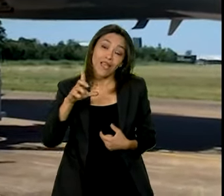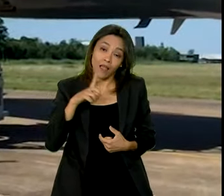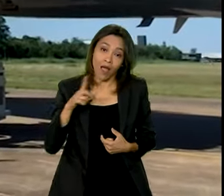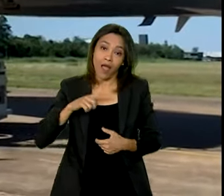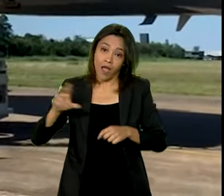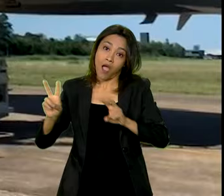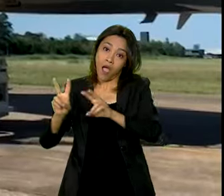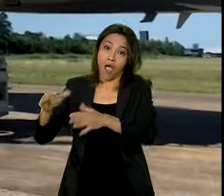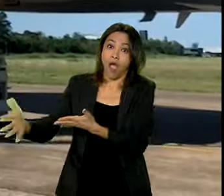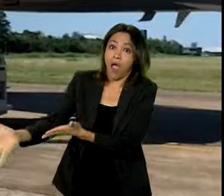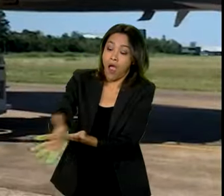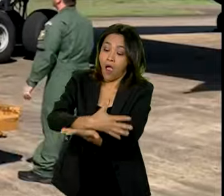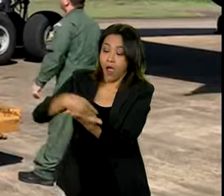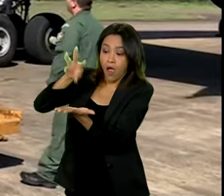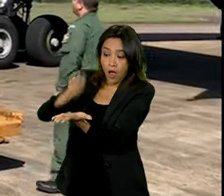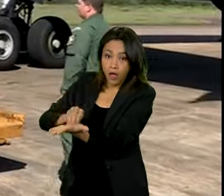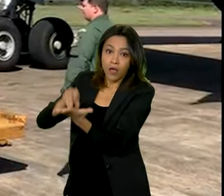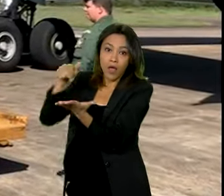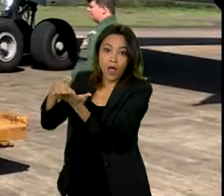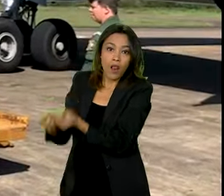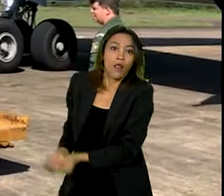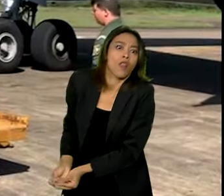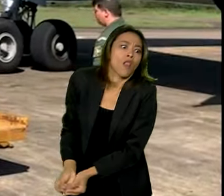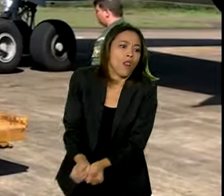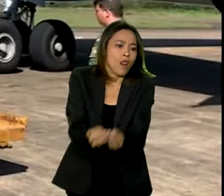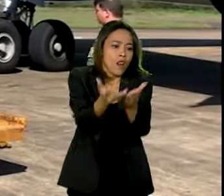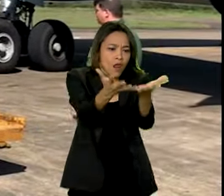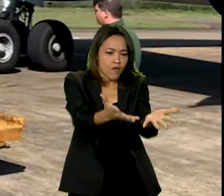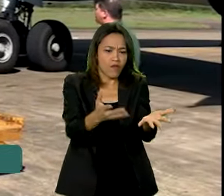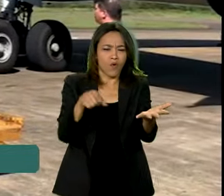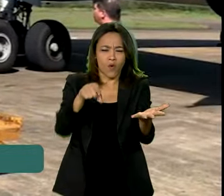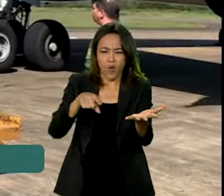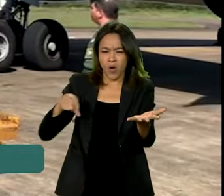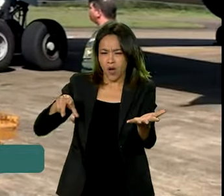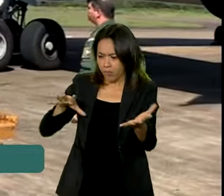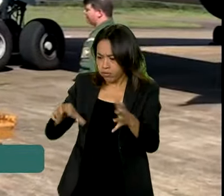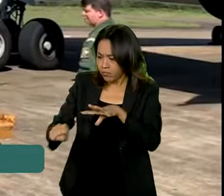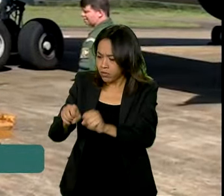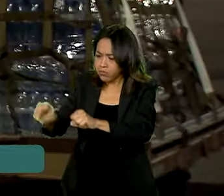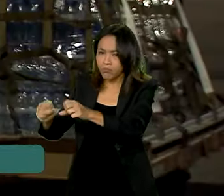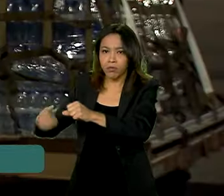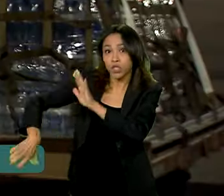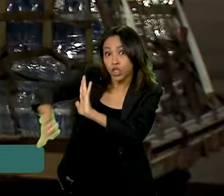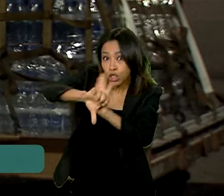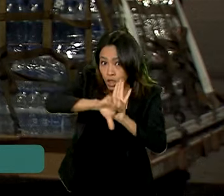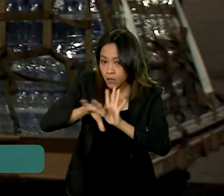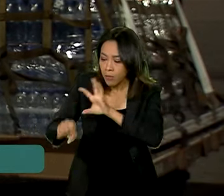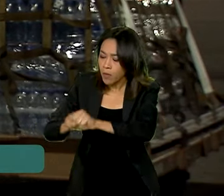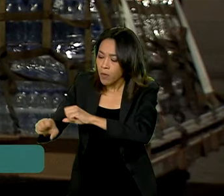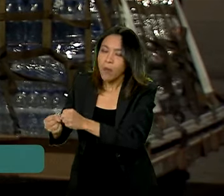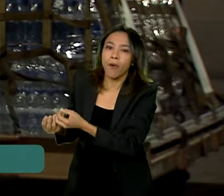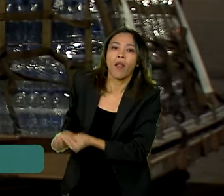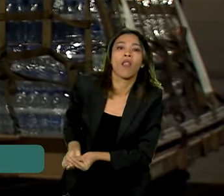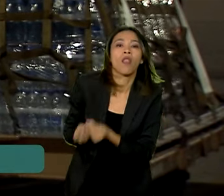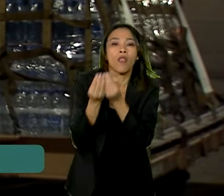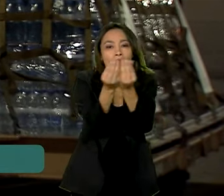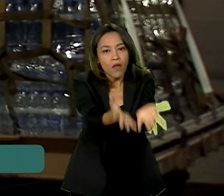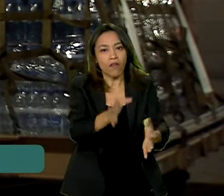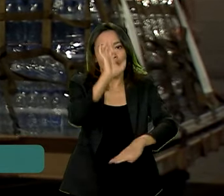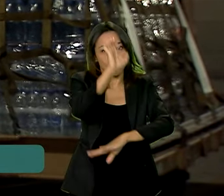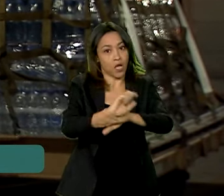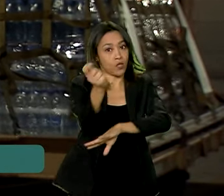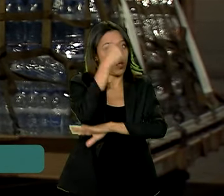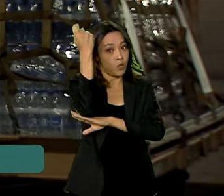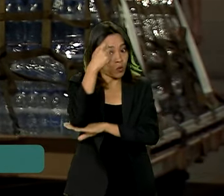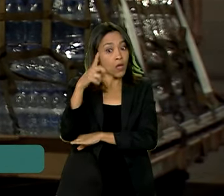Receita Federal destinou toneladas de mercadorias apreendidas para o Rio Grande do Sul. Diversas aeronaves da Receita estão